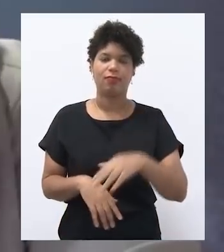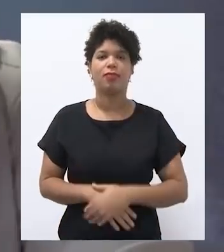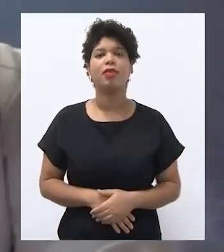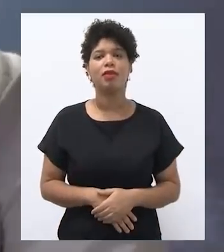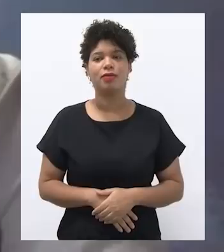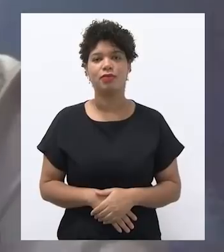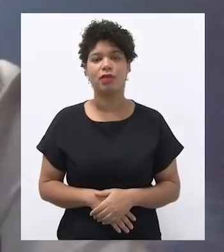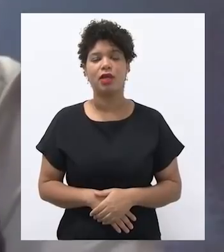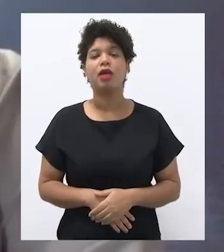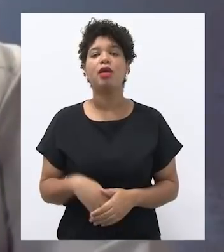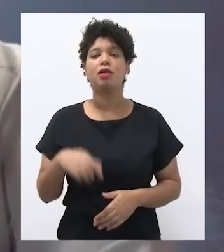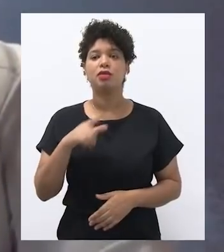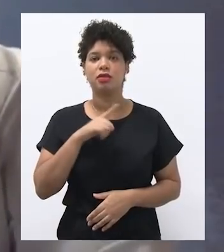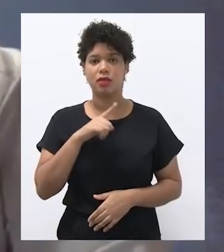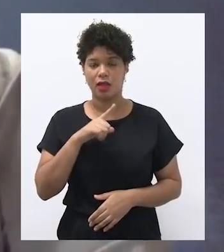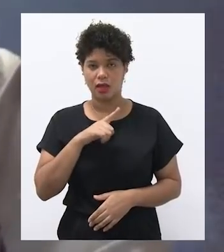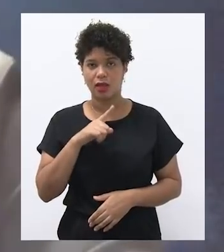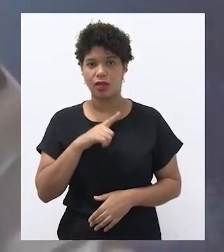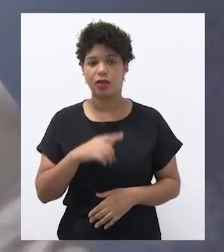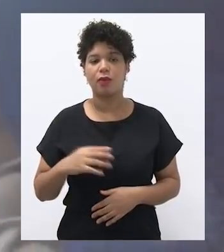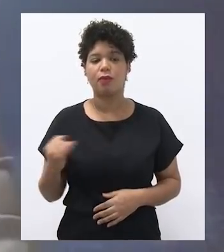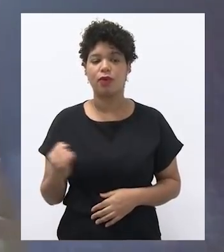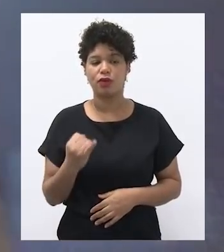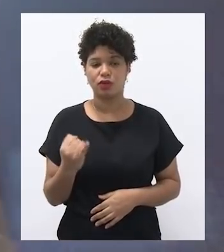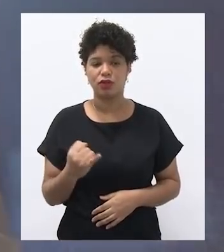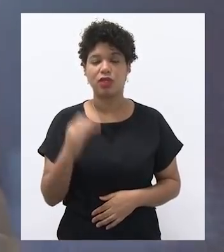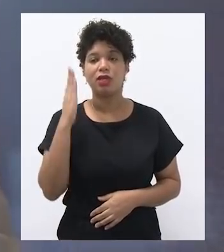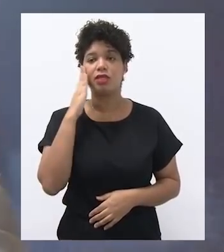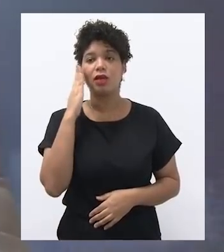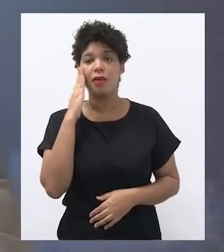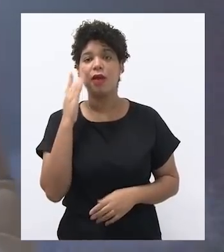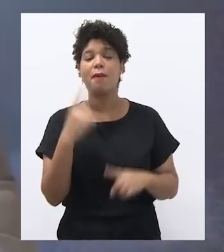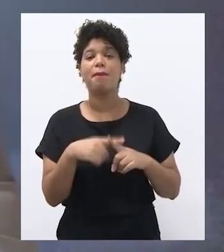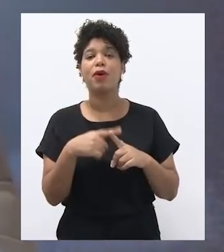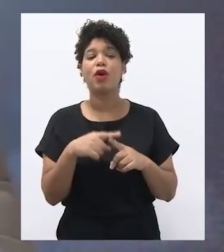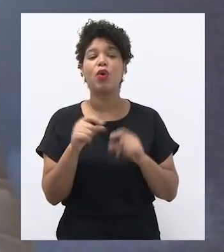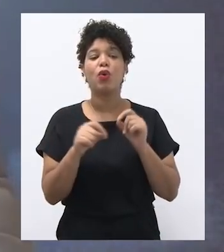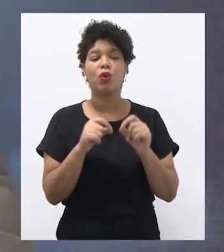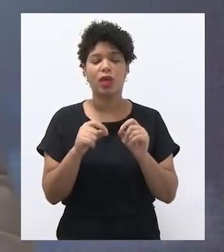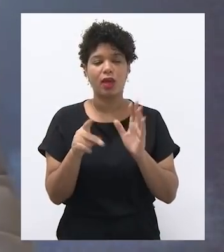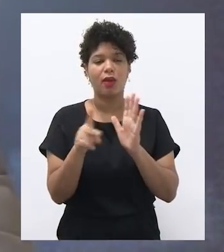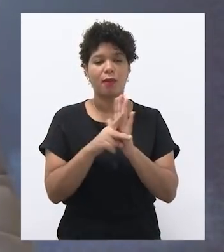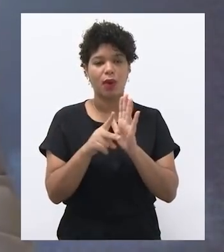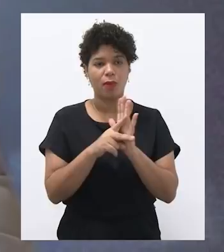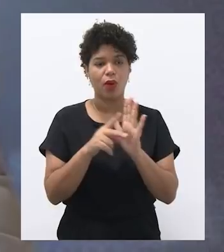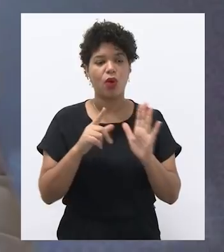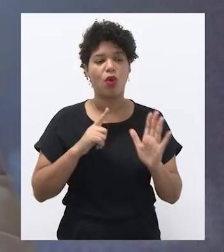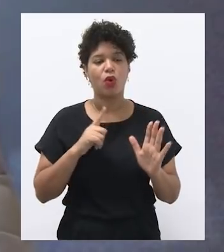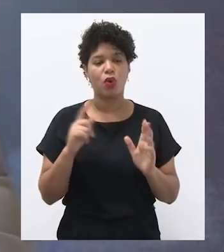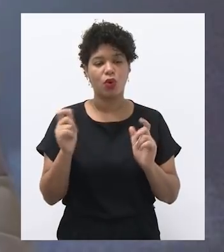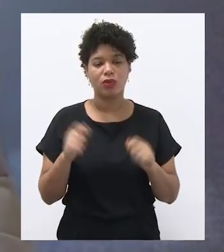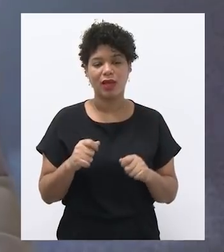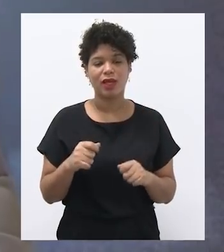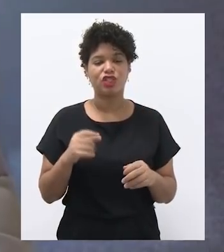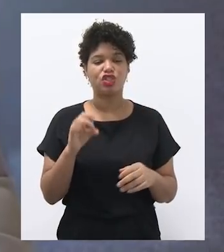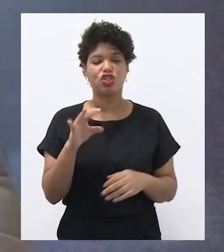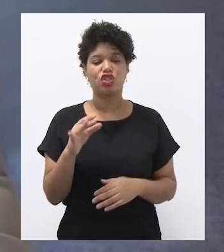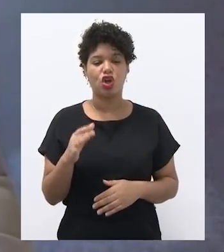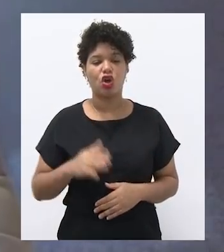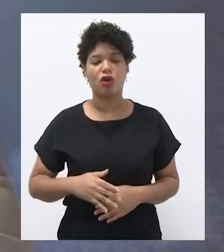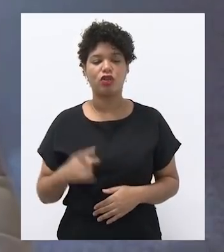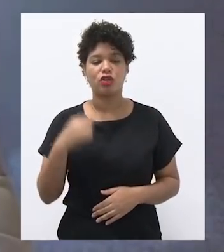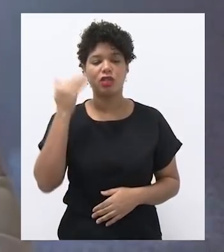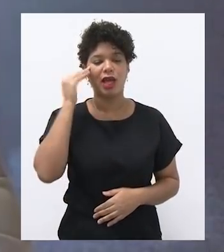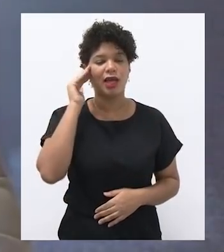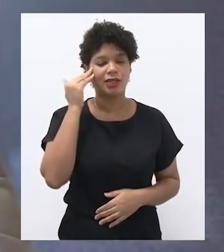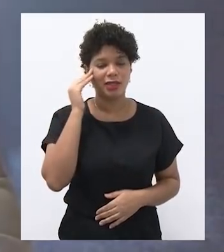aspecto importantíssimo, que é o que eu mencionava, do reconhecimento de que não basta a gente entender